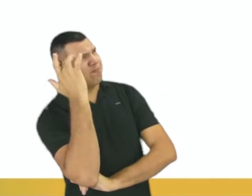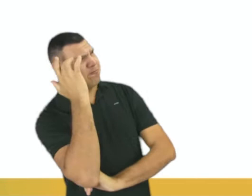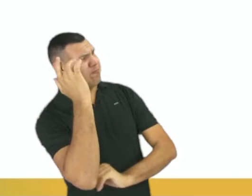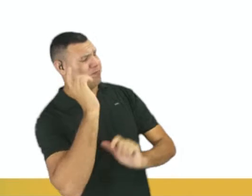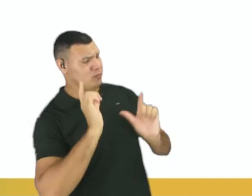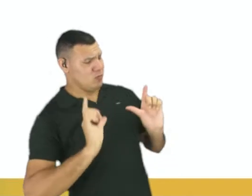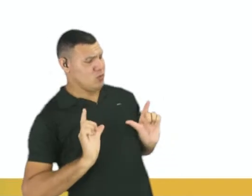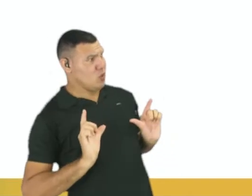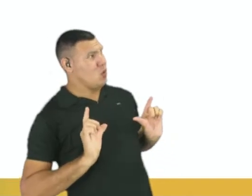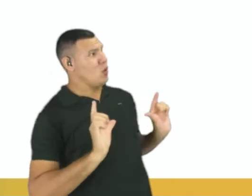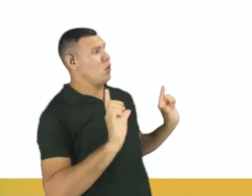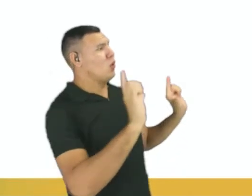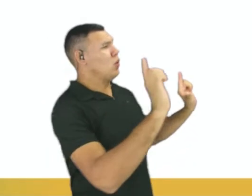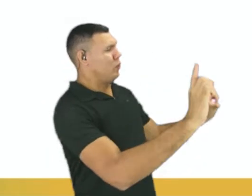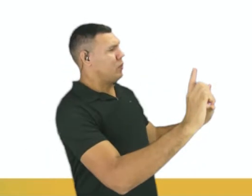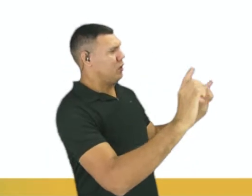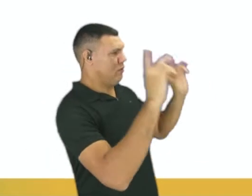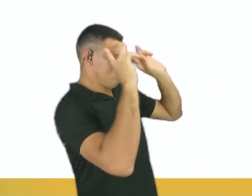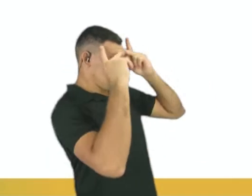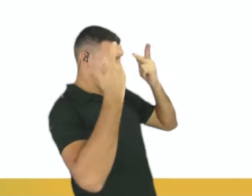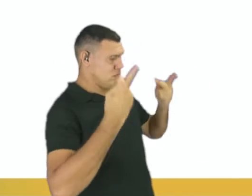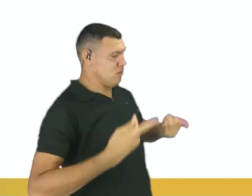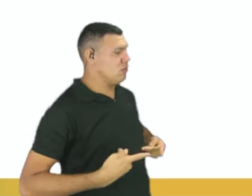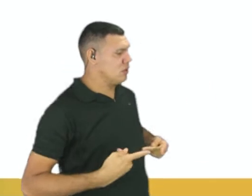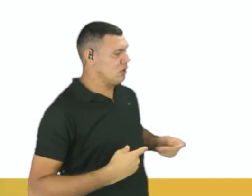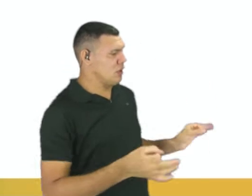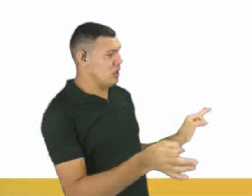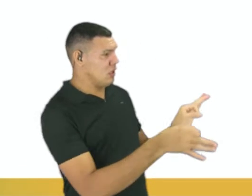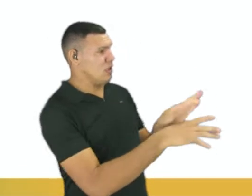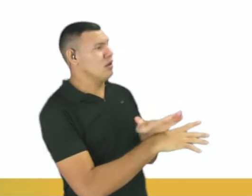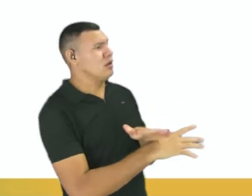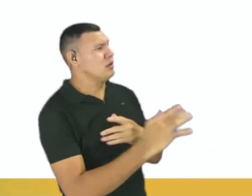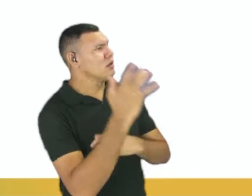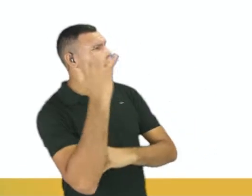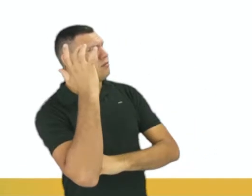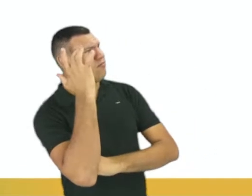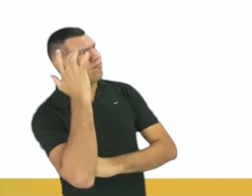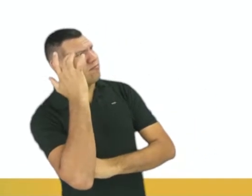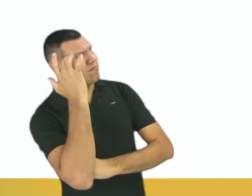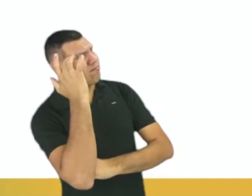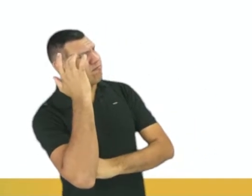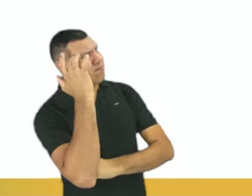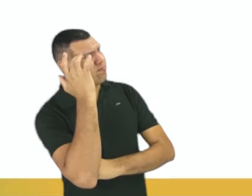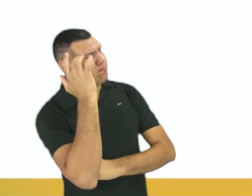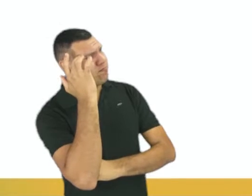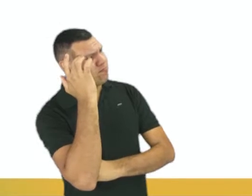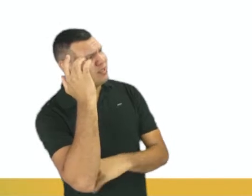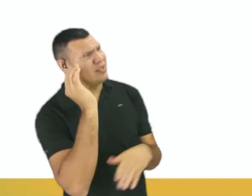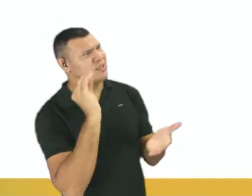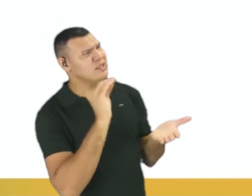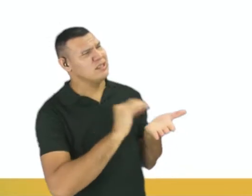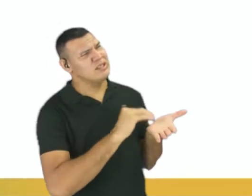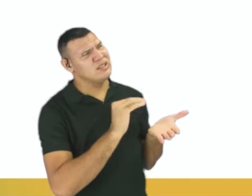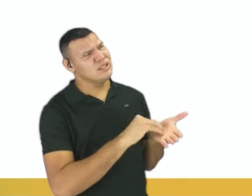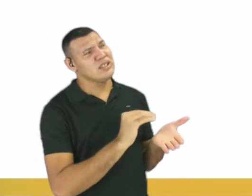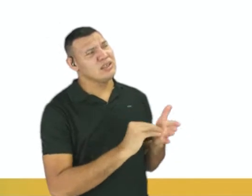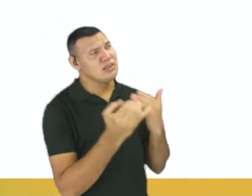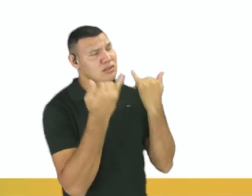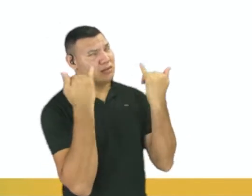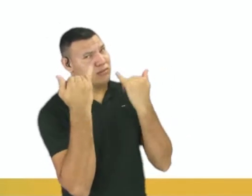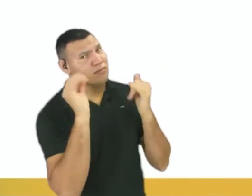pendurar a placa na humanidade terminasse em Achei que ele ficaria faltando alguma informação